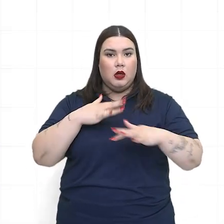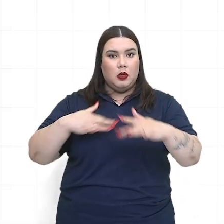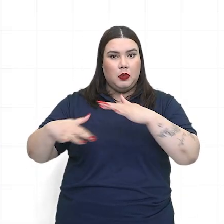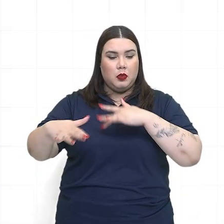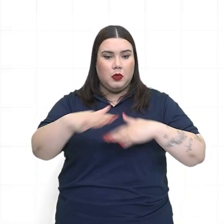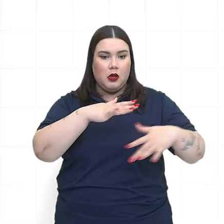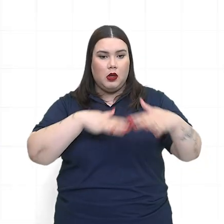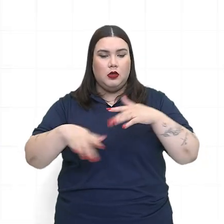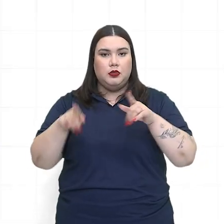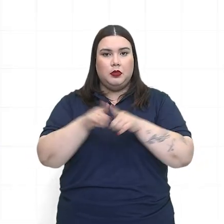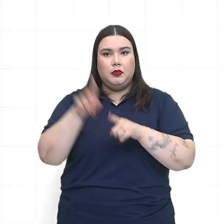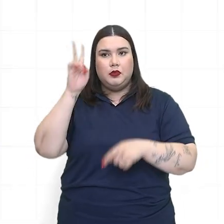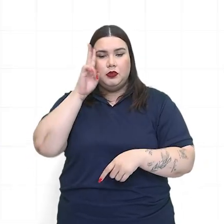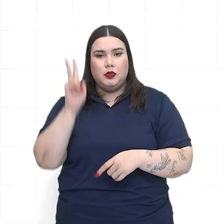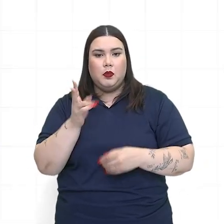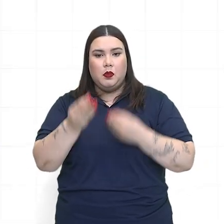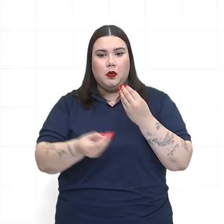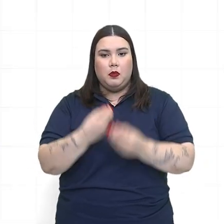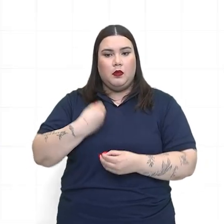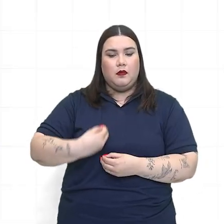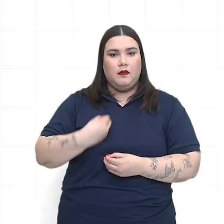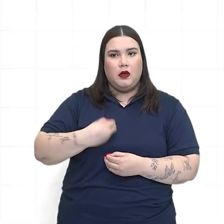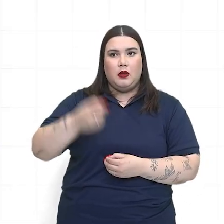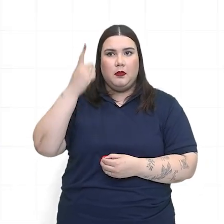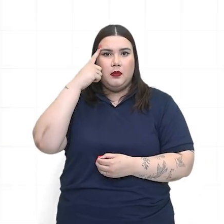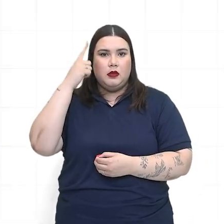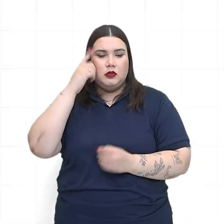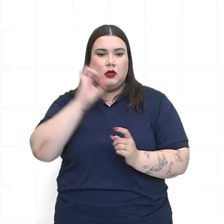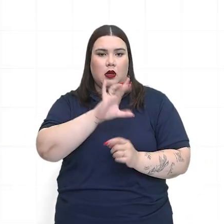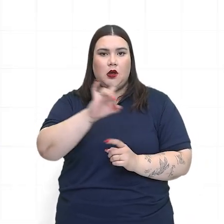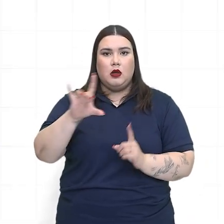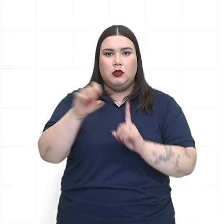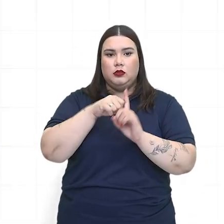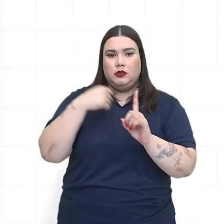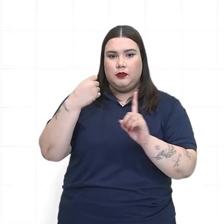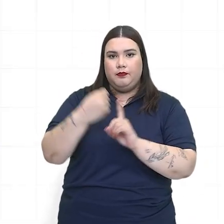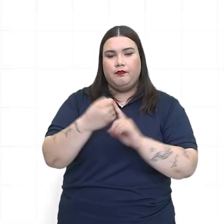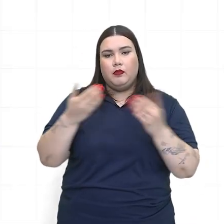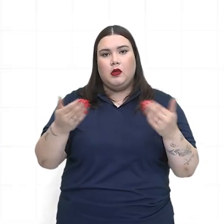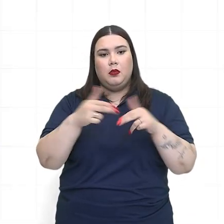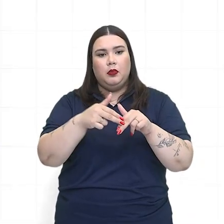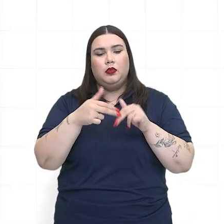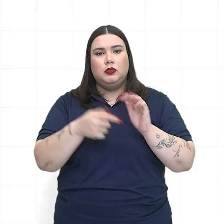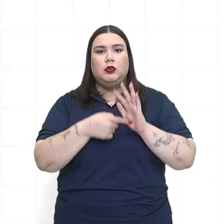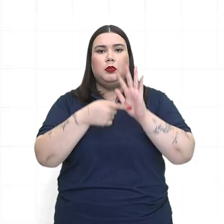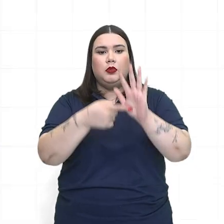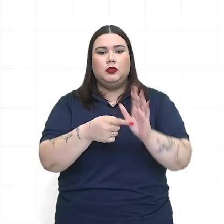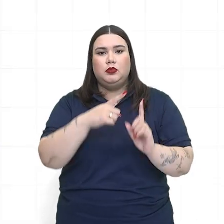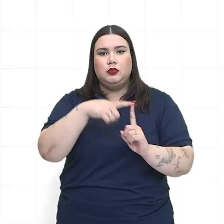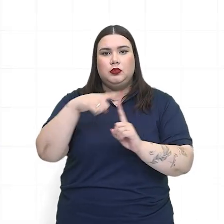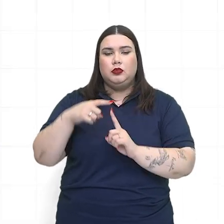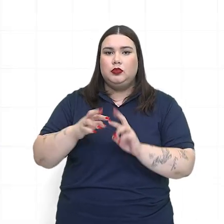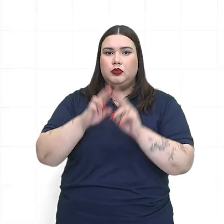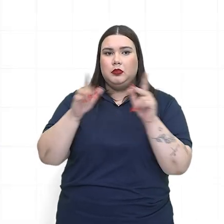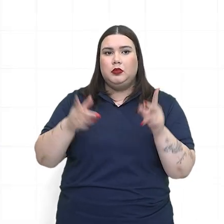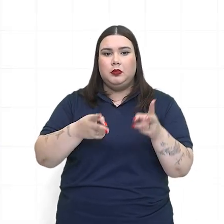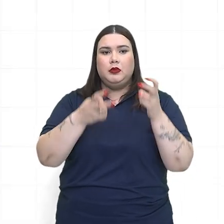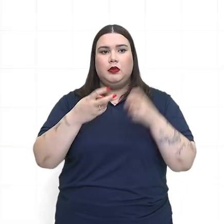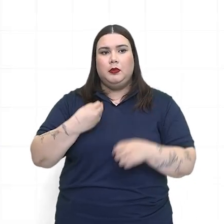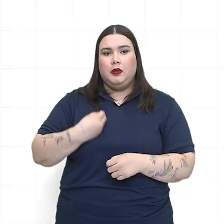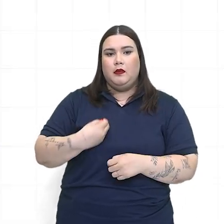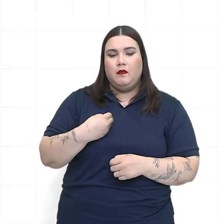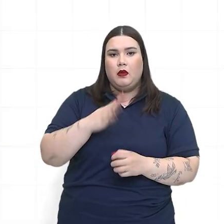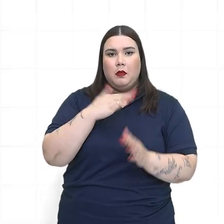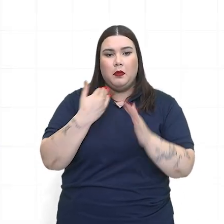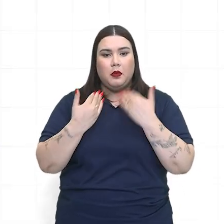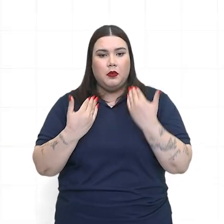rituais, a história, o modo de viver e de pensar de cada sociedade, e por isso expressam maneiras diferentes de ver a vida, a